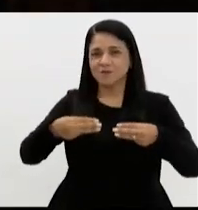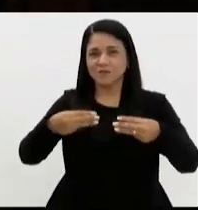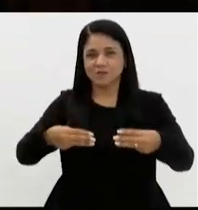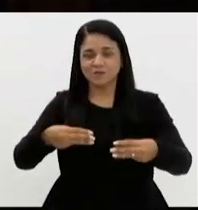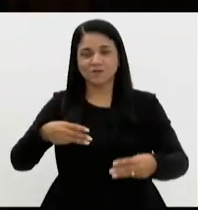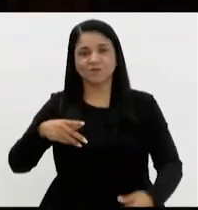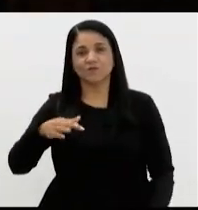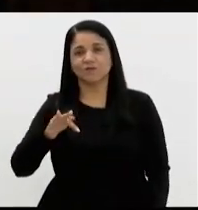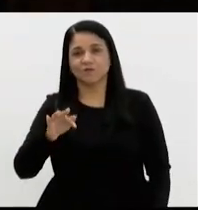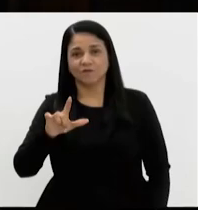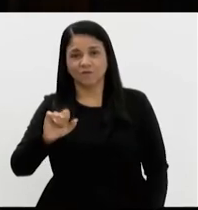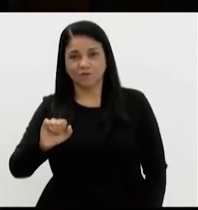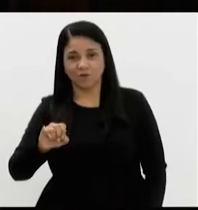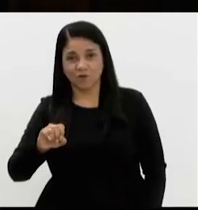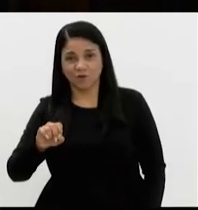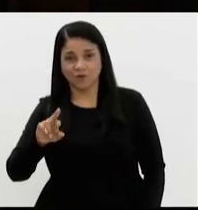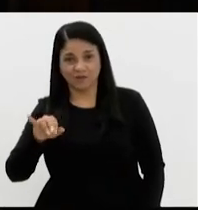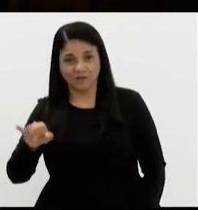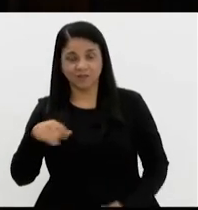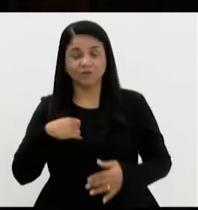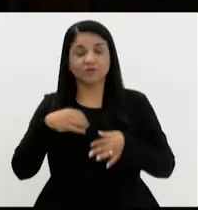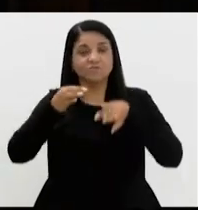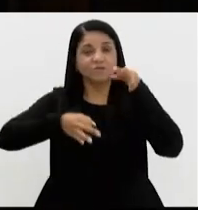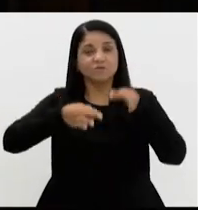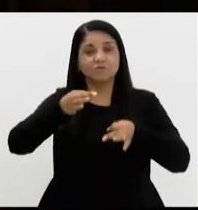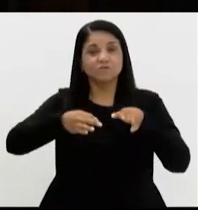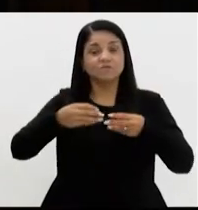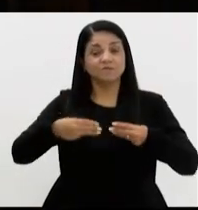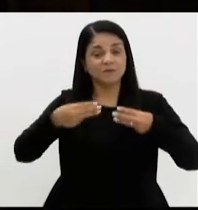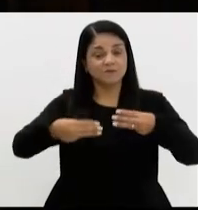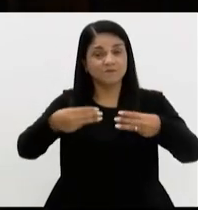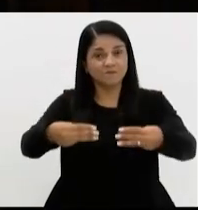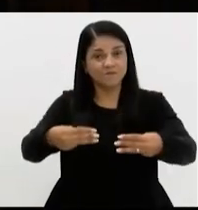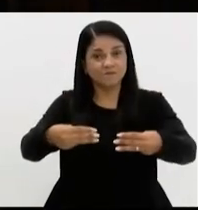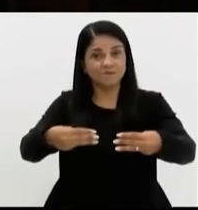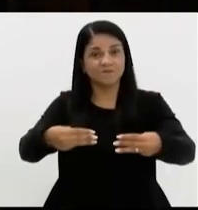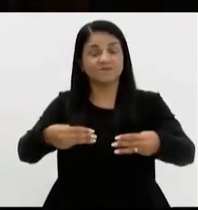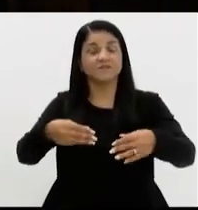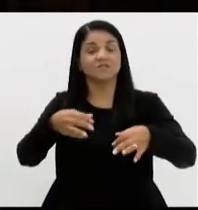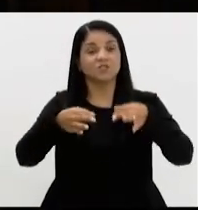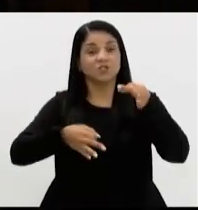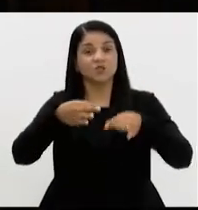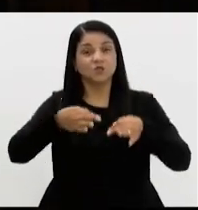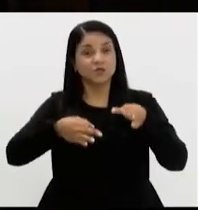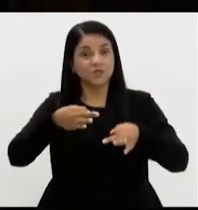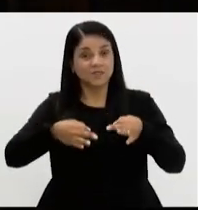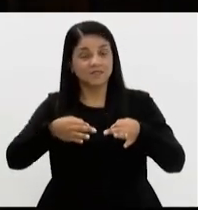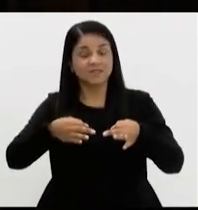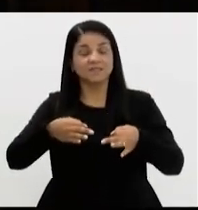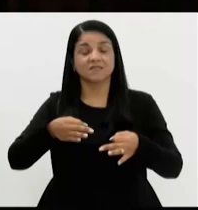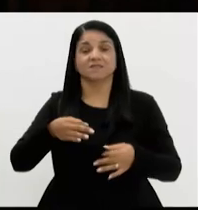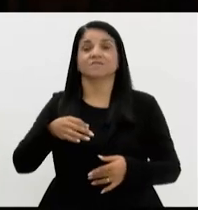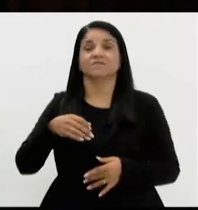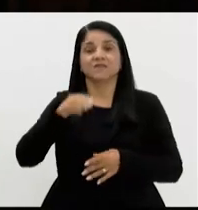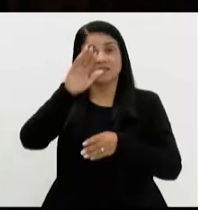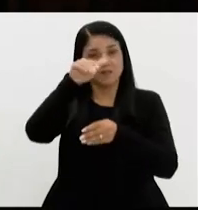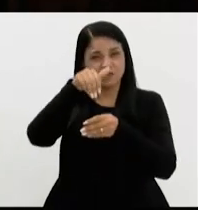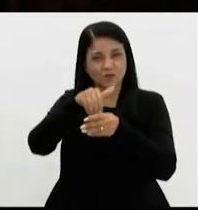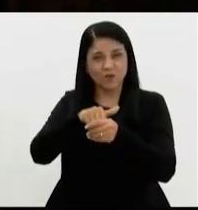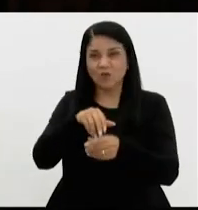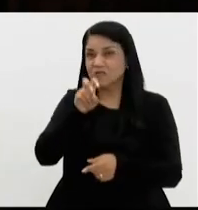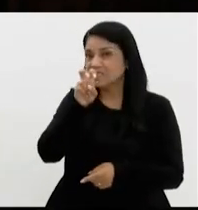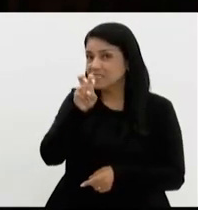eleitorais eu fui juí eleitoral durante cinco atuei como Juiz Eleitoral cinco vezes na minha carreira eu